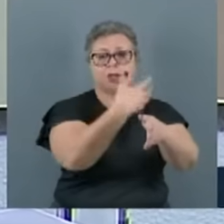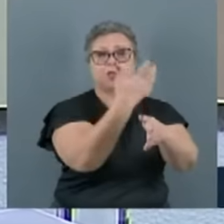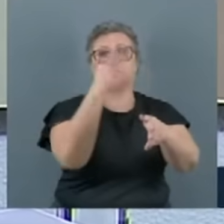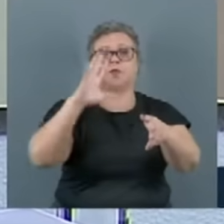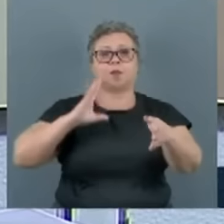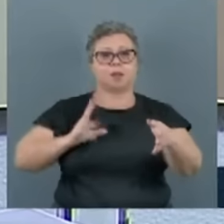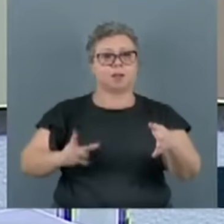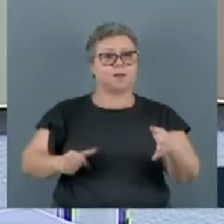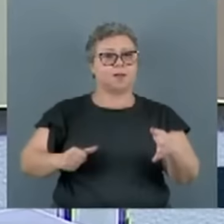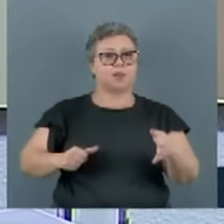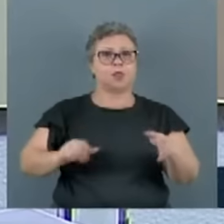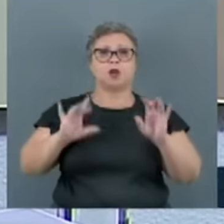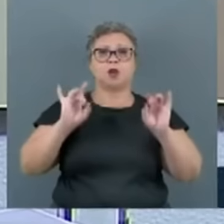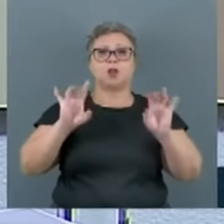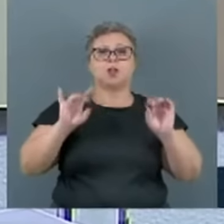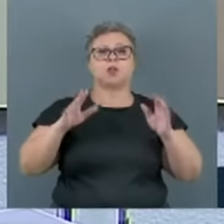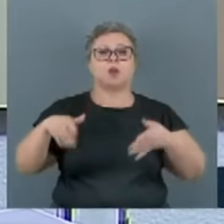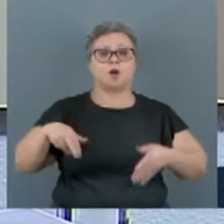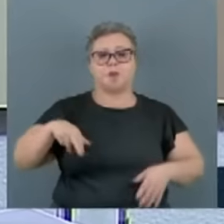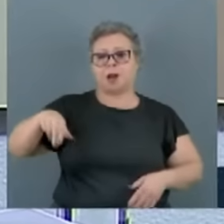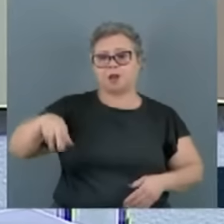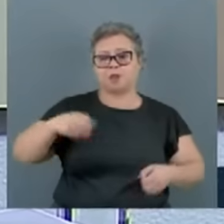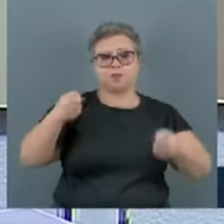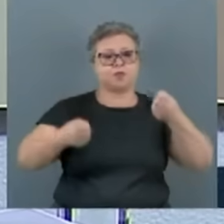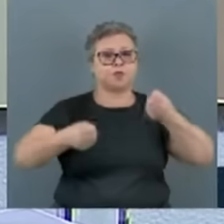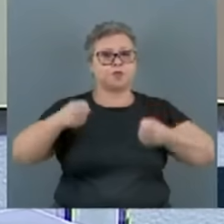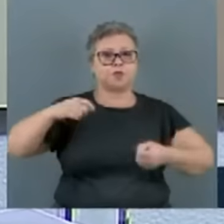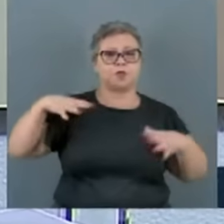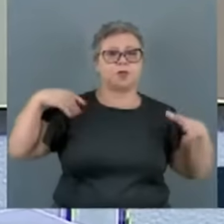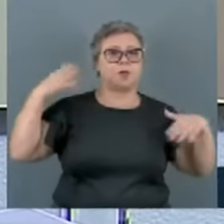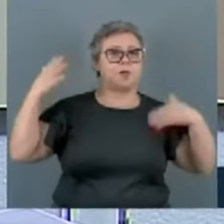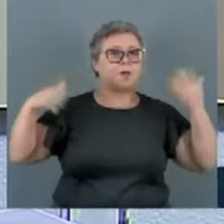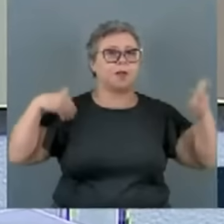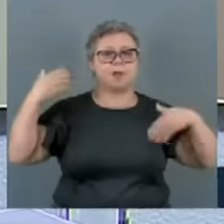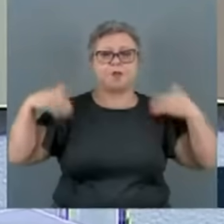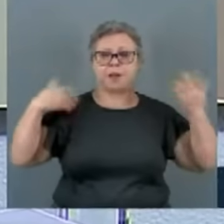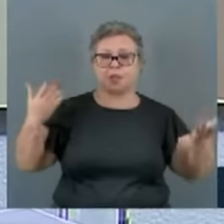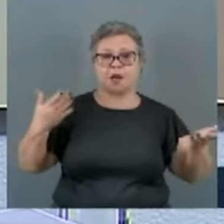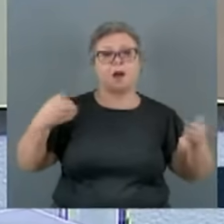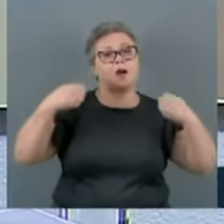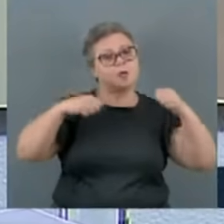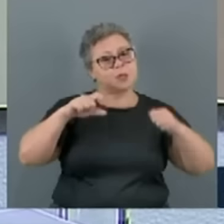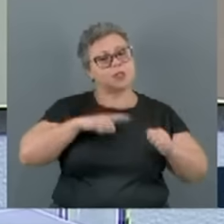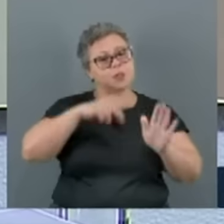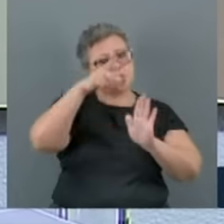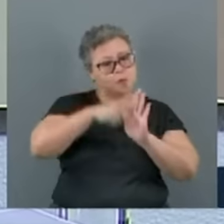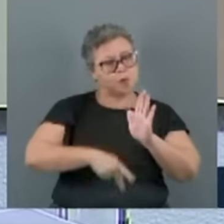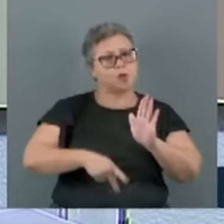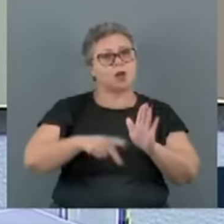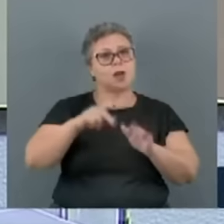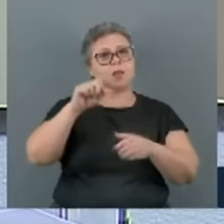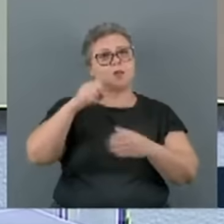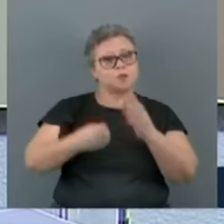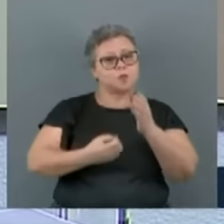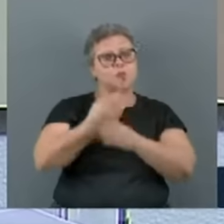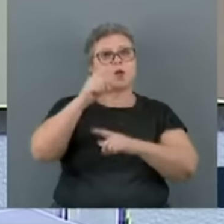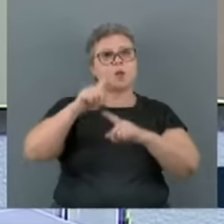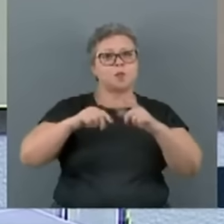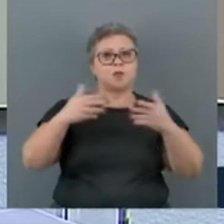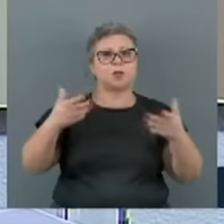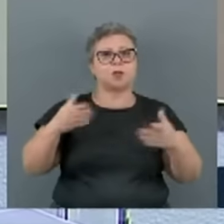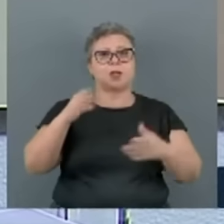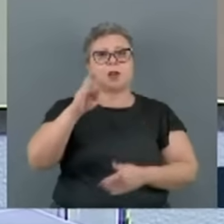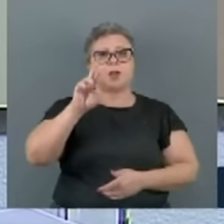virgem apenas para passear de carro se não tiver associado a um projeto produtivo. A